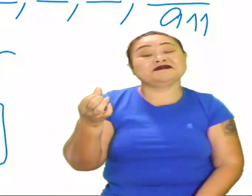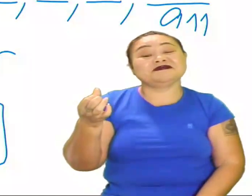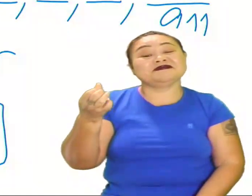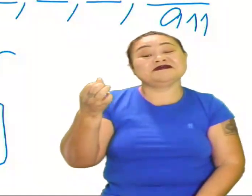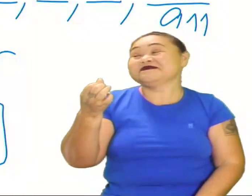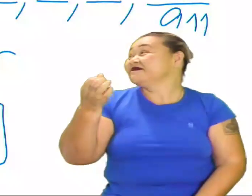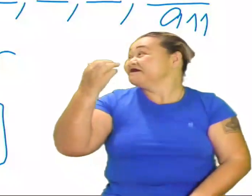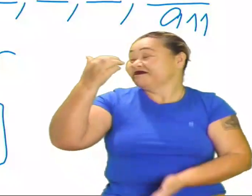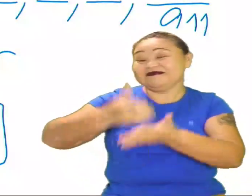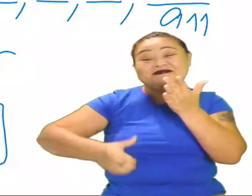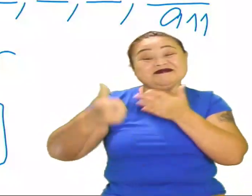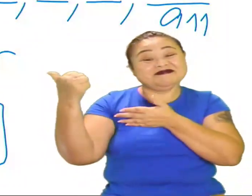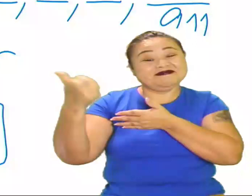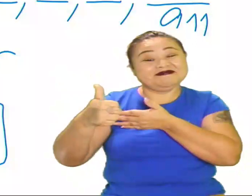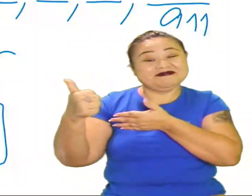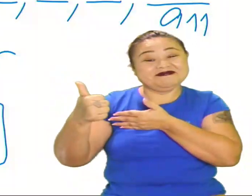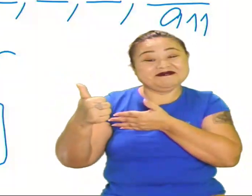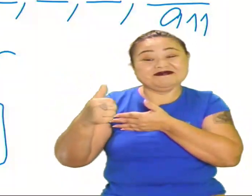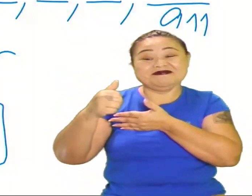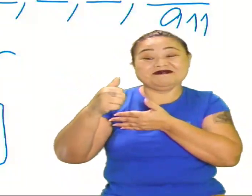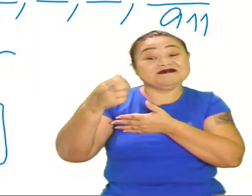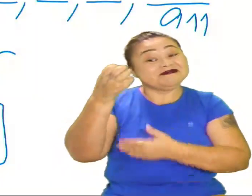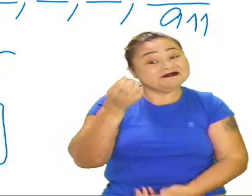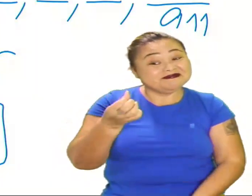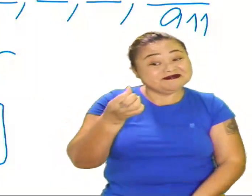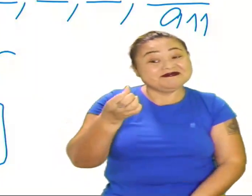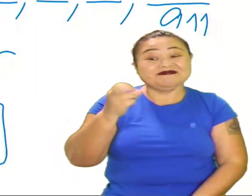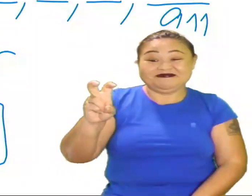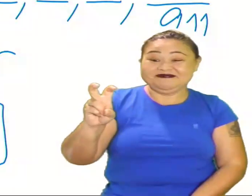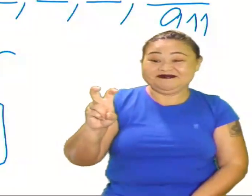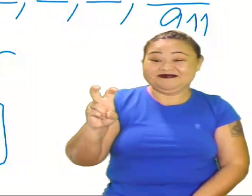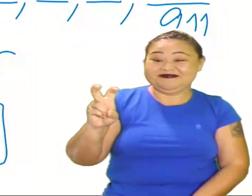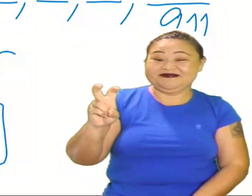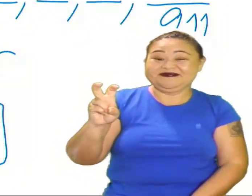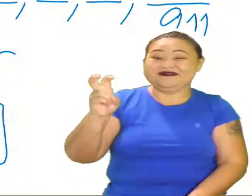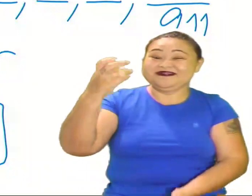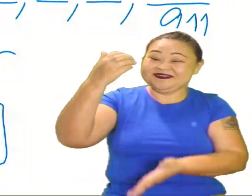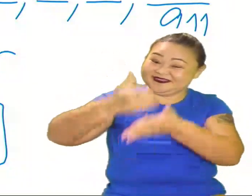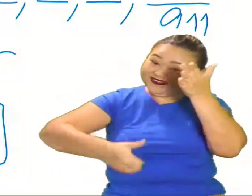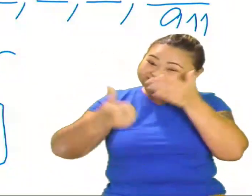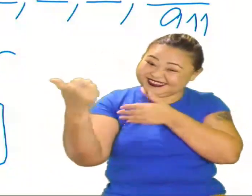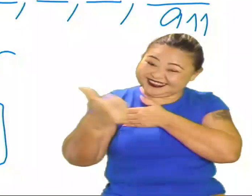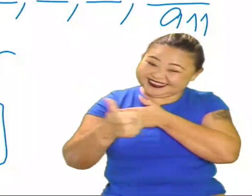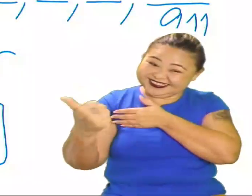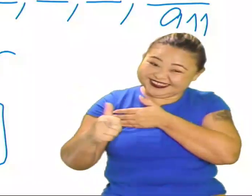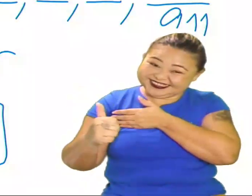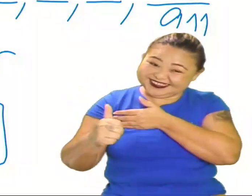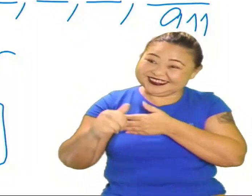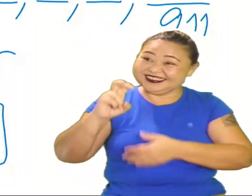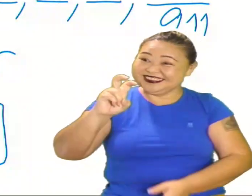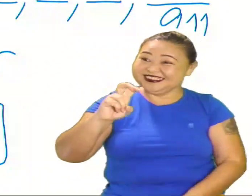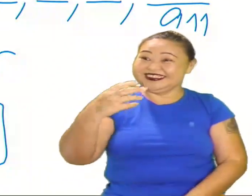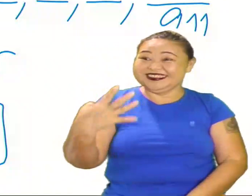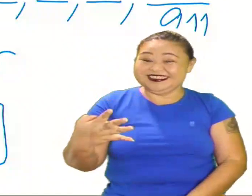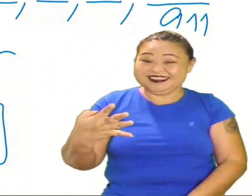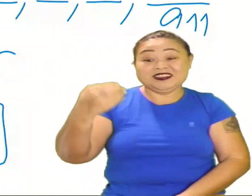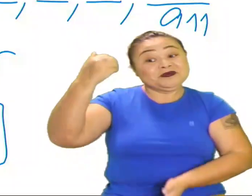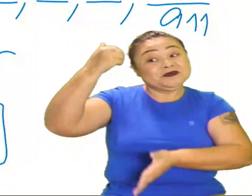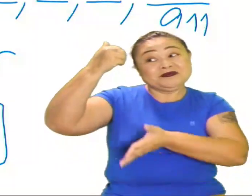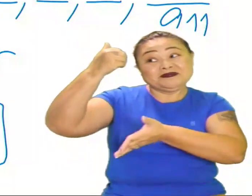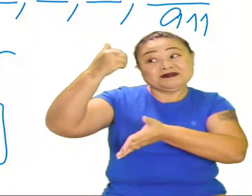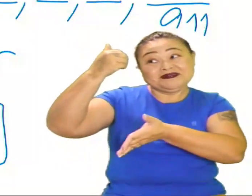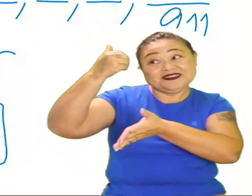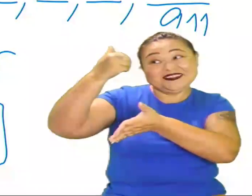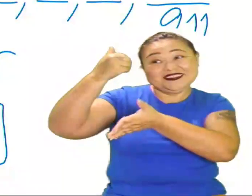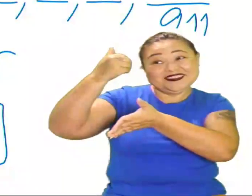76. Menos 11. 65. Menos 11. 54.